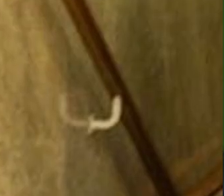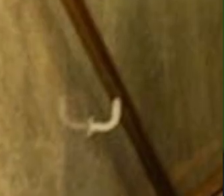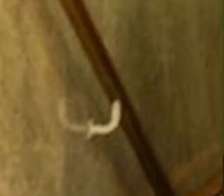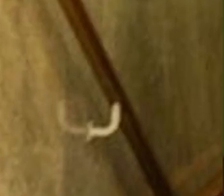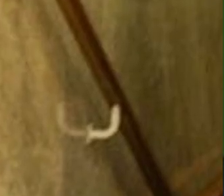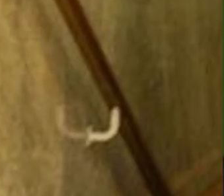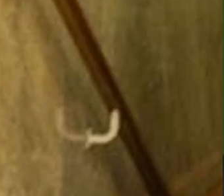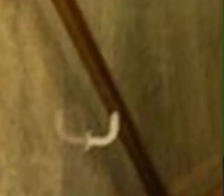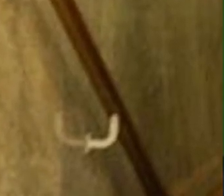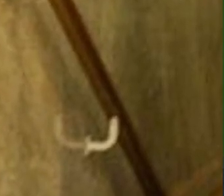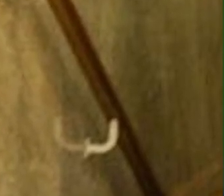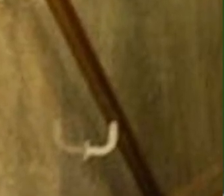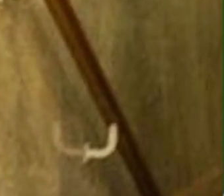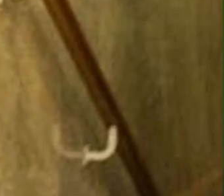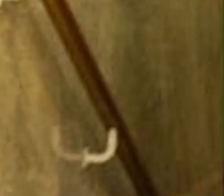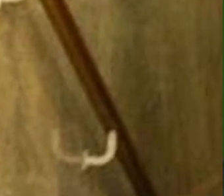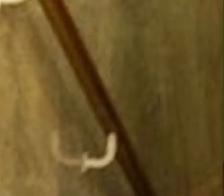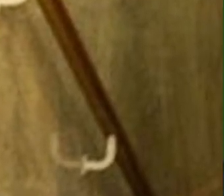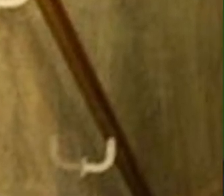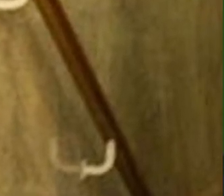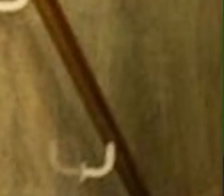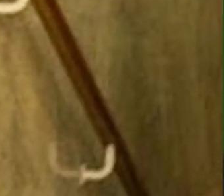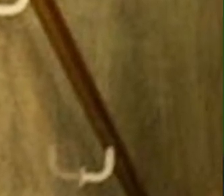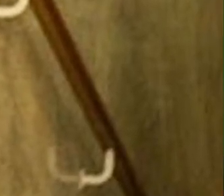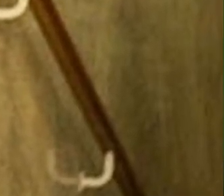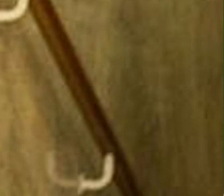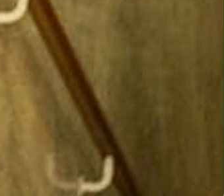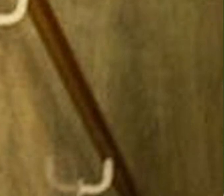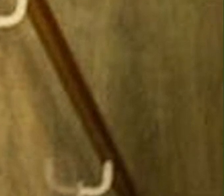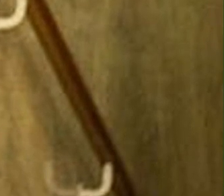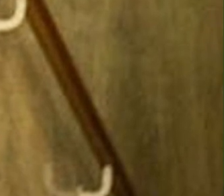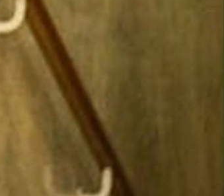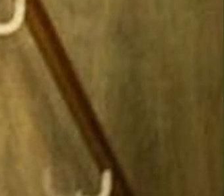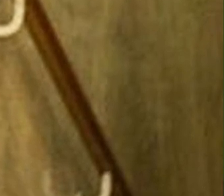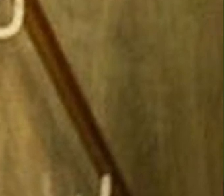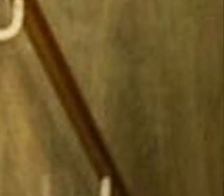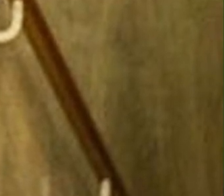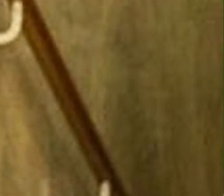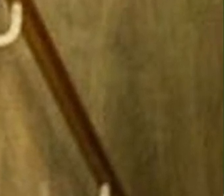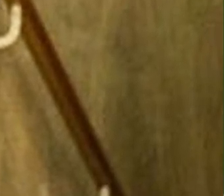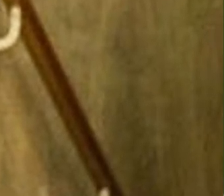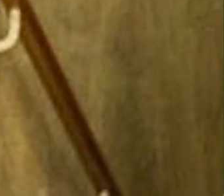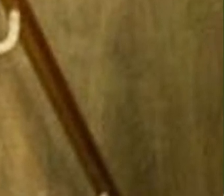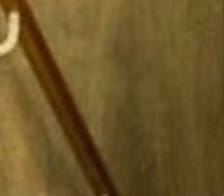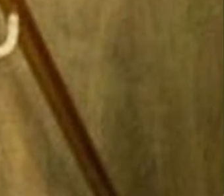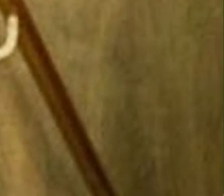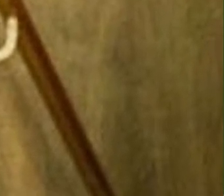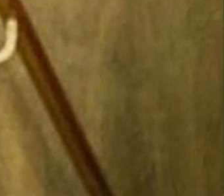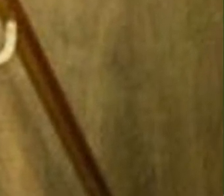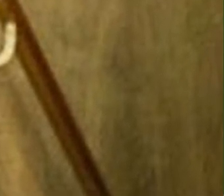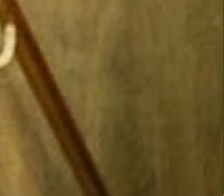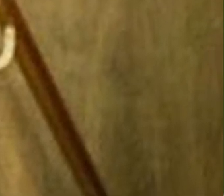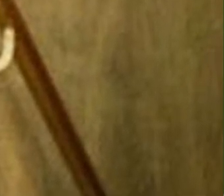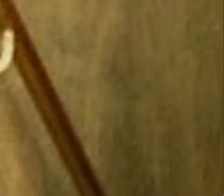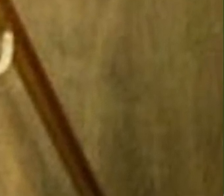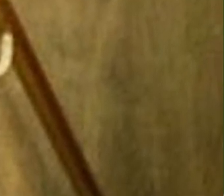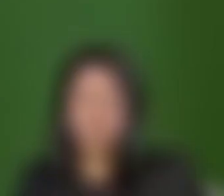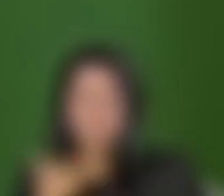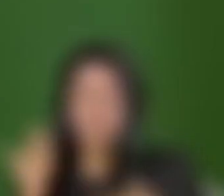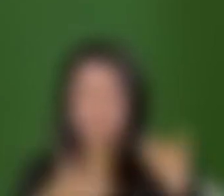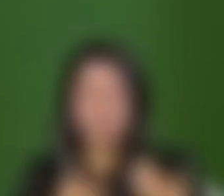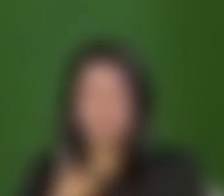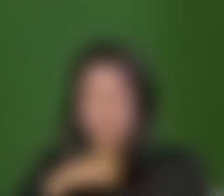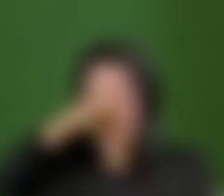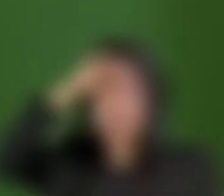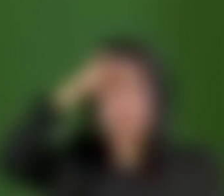O ministro ainda declarou que a comparação de Lula entre o exército de Israel e as ações de Hitler e dos nazistas é, abre aspas,